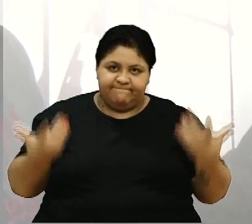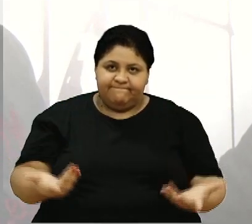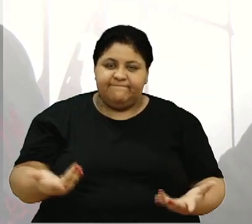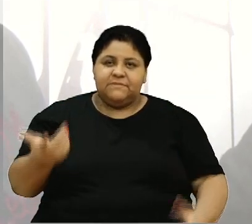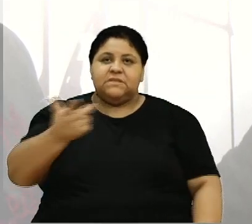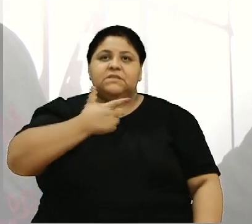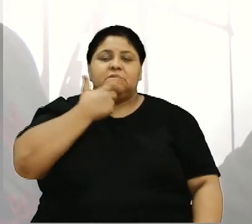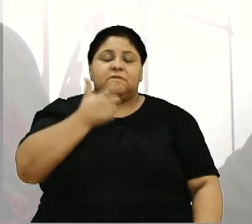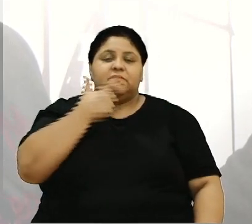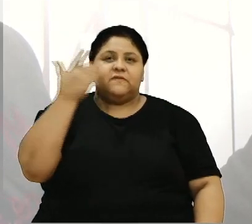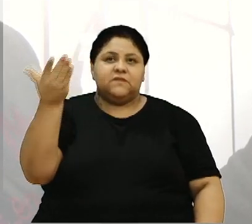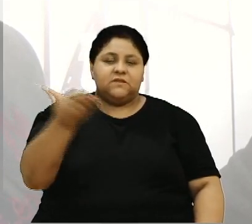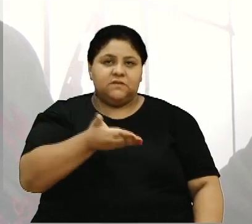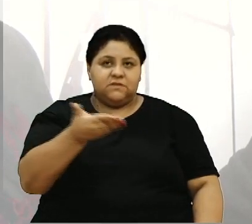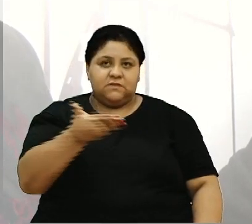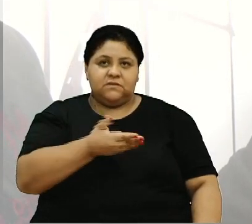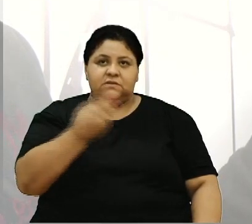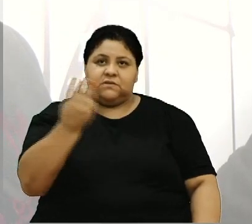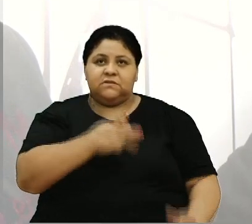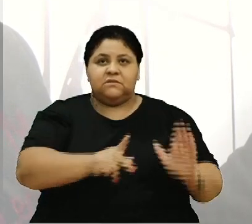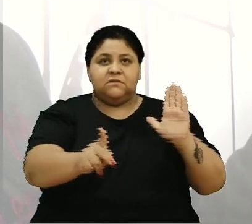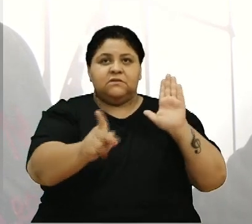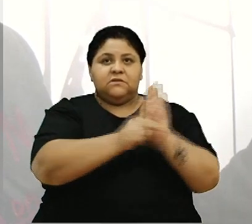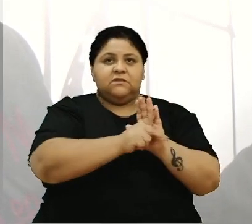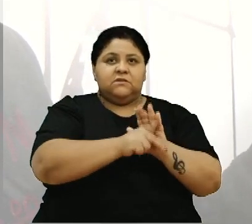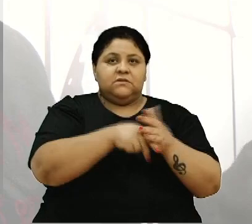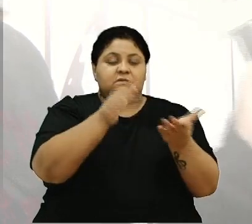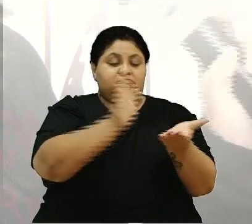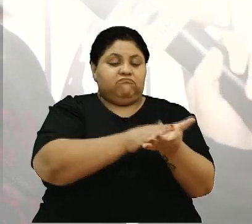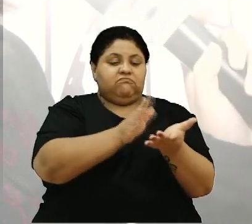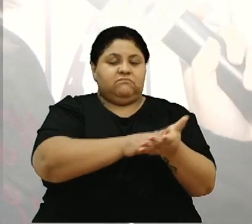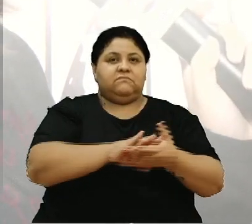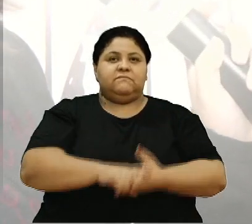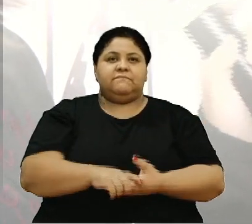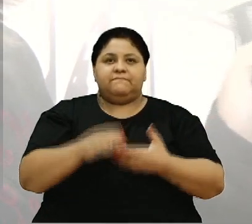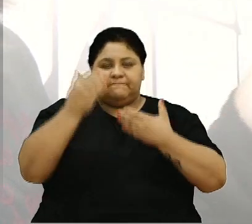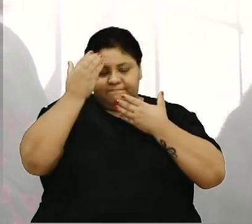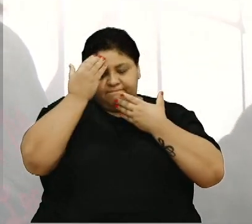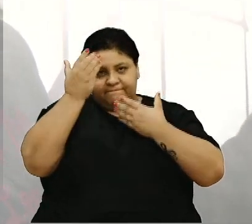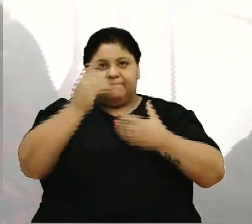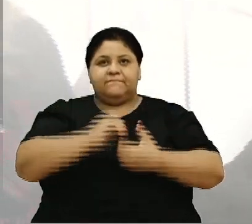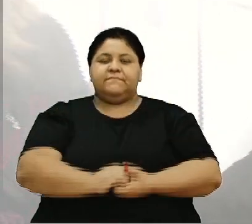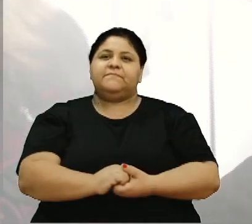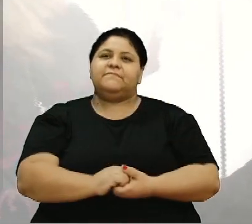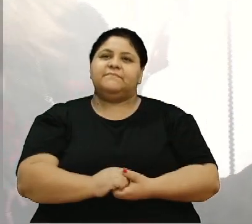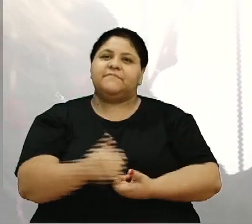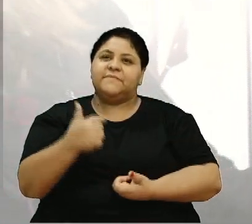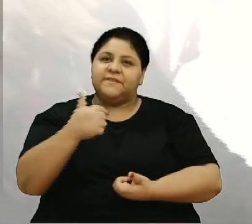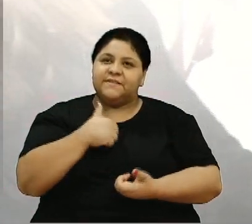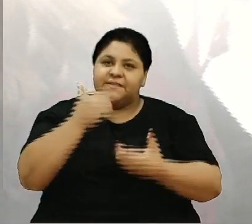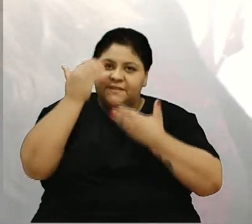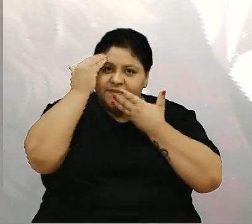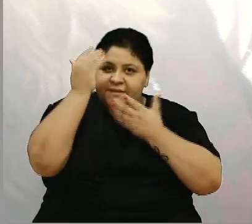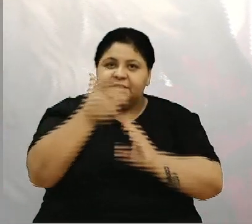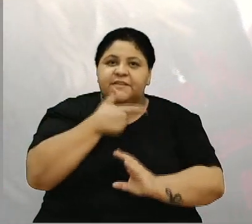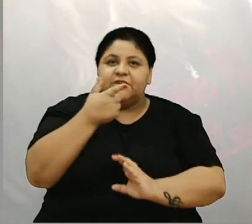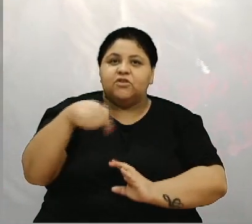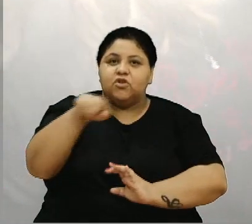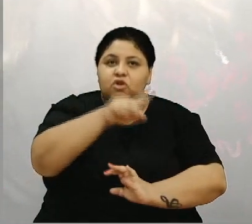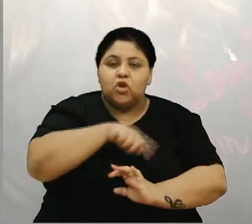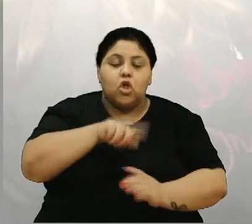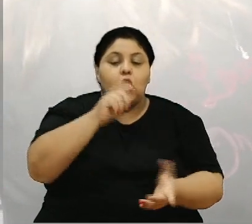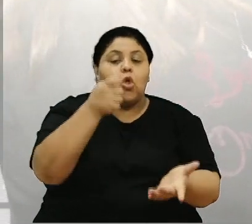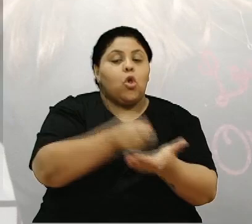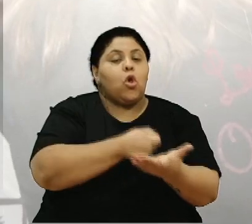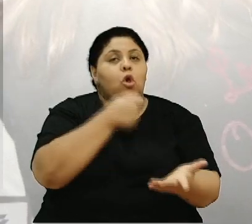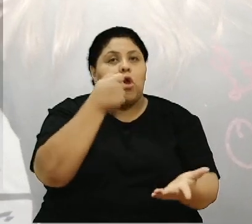fala hoje, e os 3 projetos já estão protocolados. Muito obrigada, vereador. Eu que agradeço, e dizer que estamos também